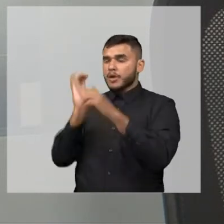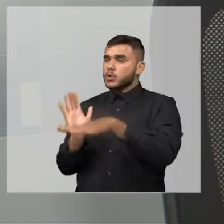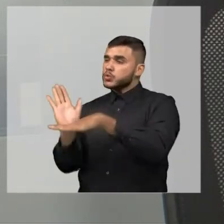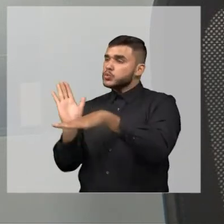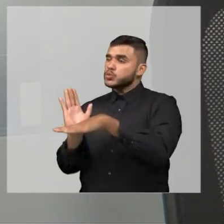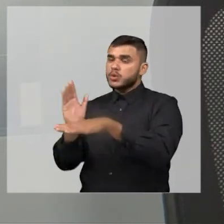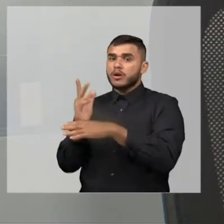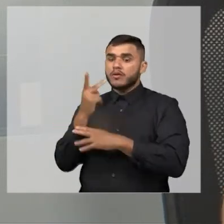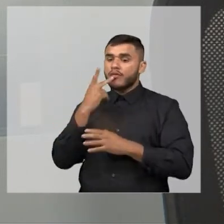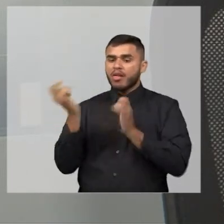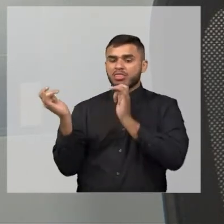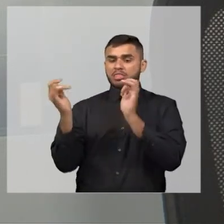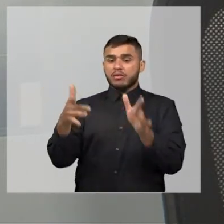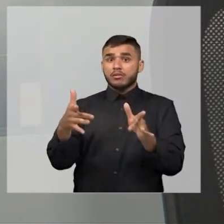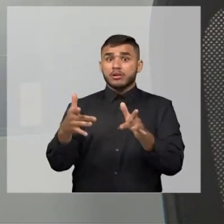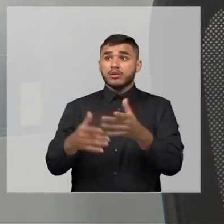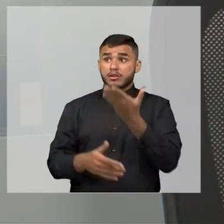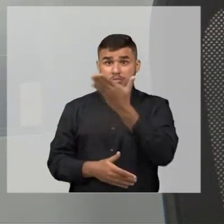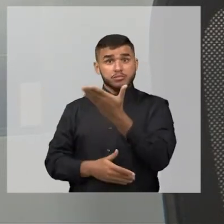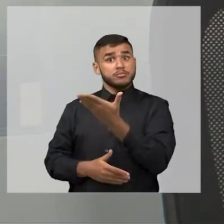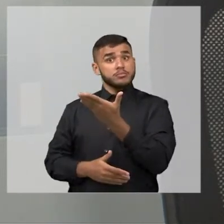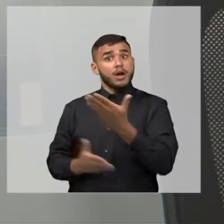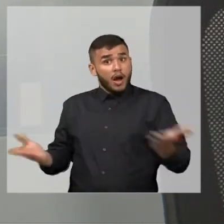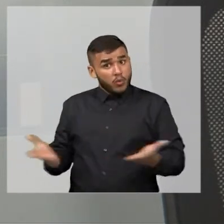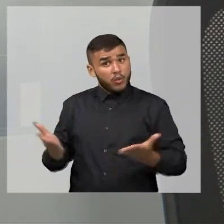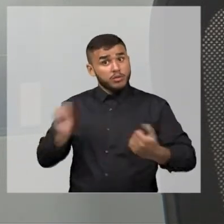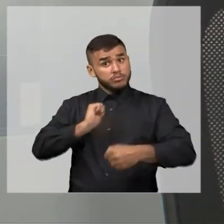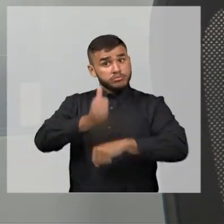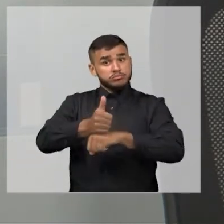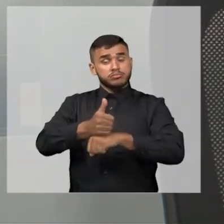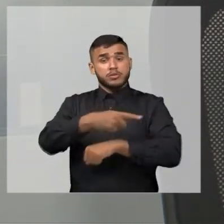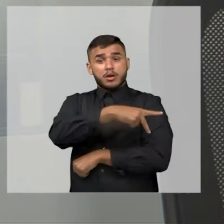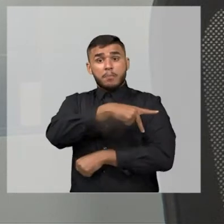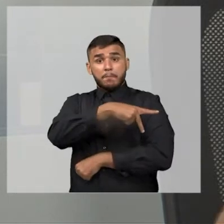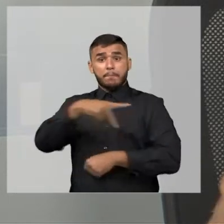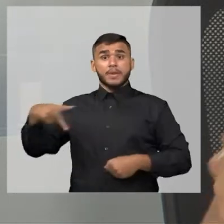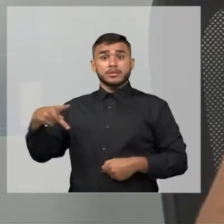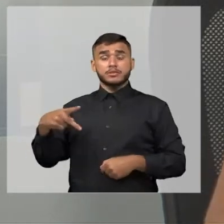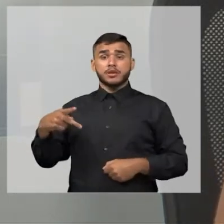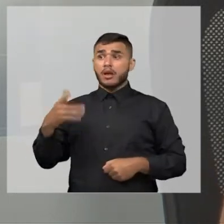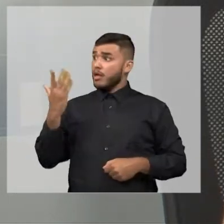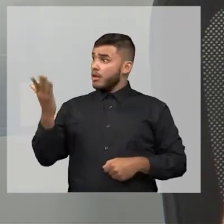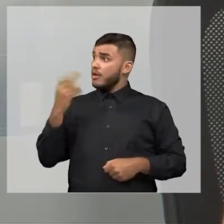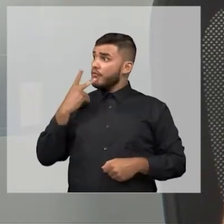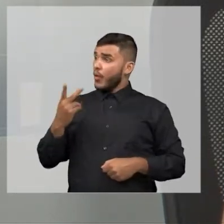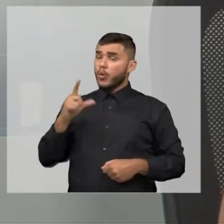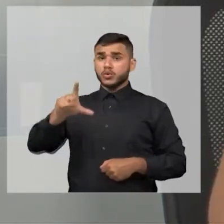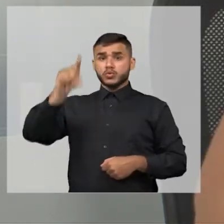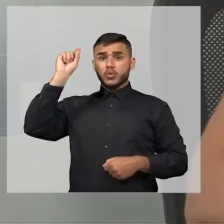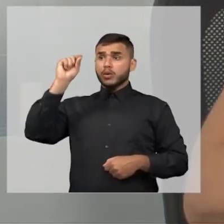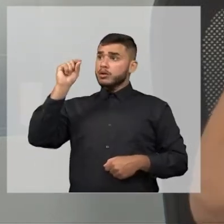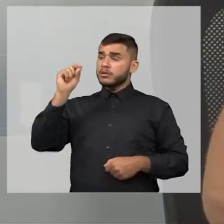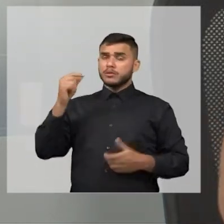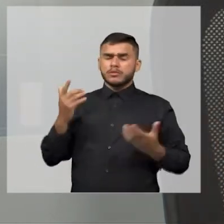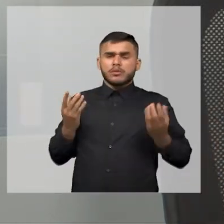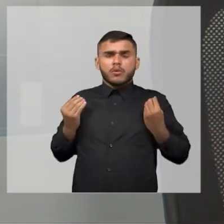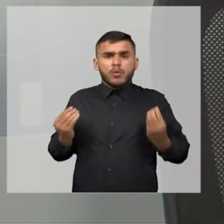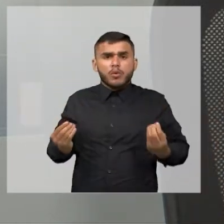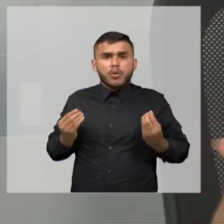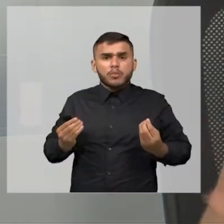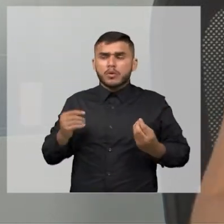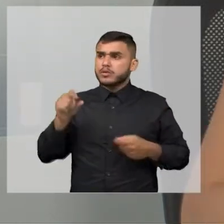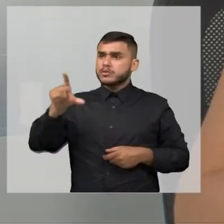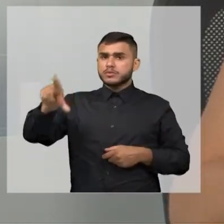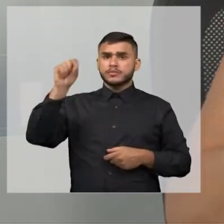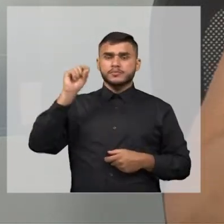ambiente de São Paulo. Eu vi essa. Pois esse sujeito hoje foi nomeado por Bolsonaro para ser ministro do Meio Ambiente. O que a gente vê aí nos